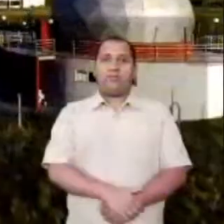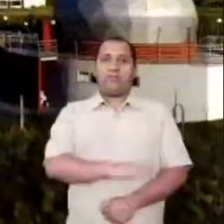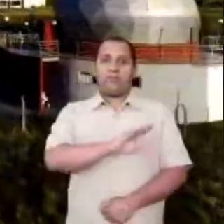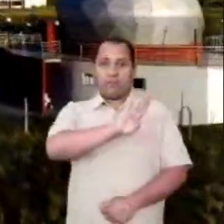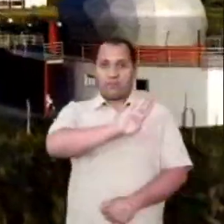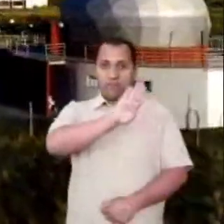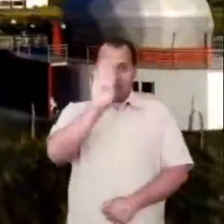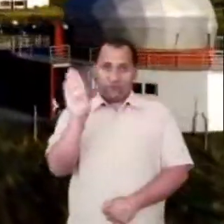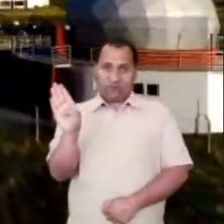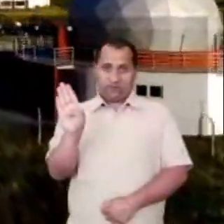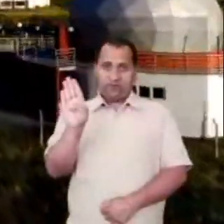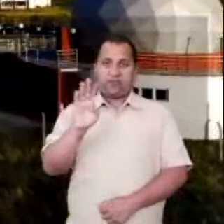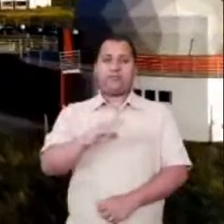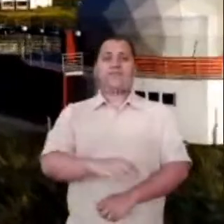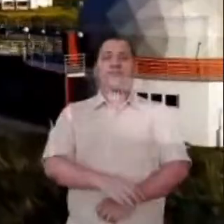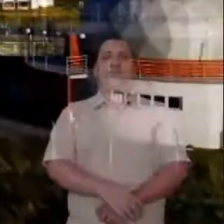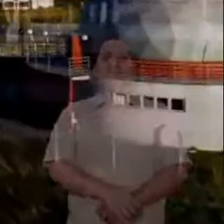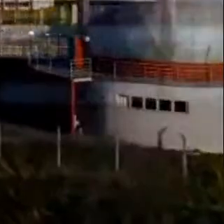Bagé.